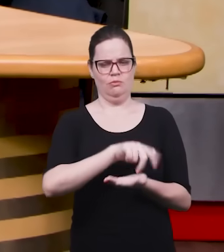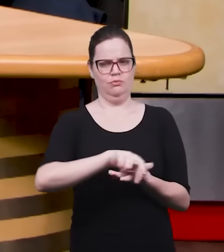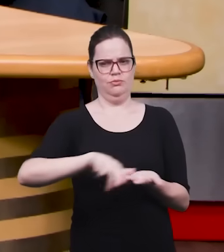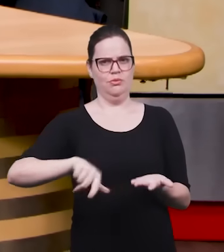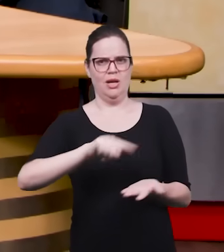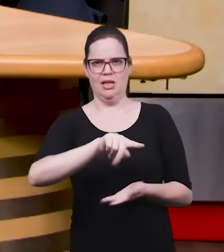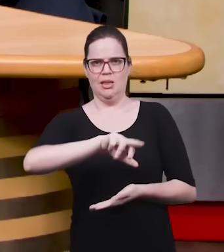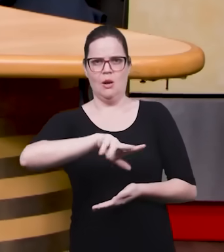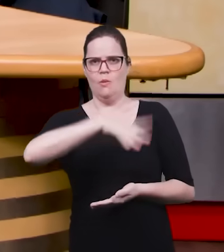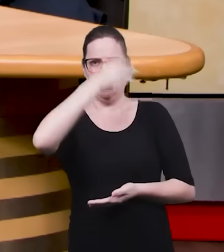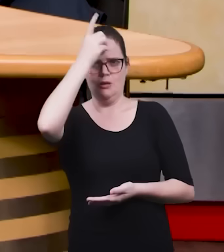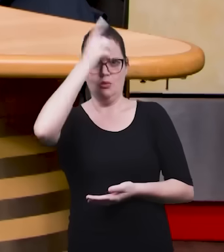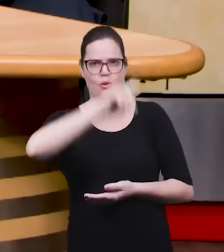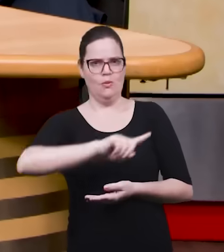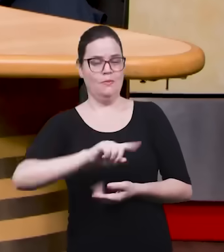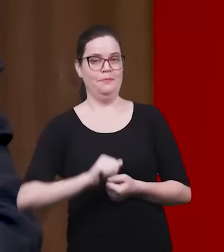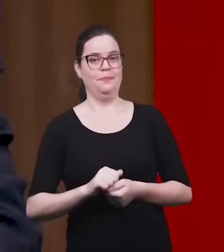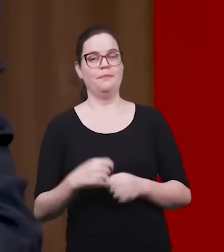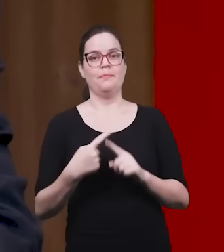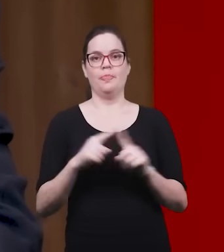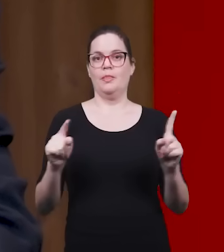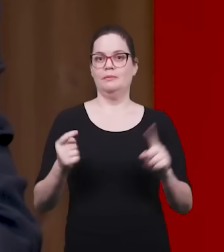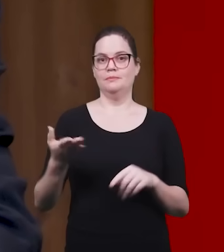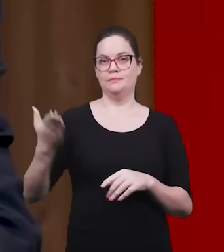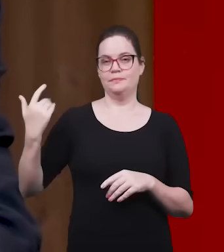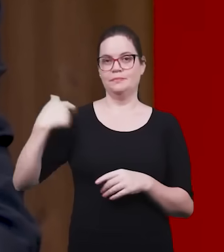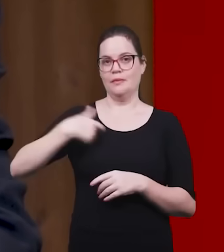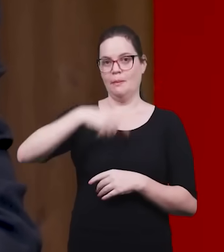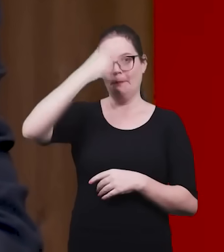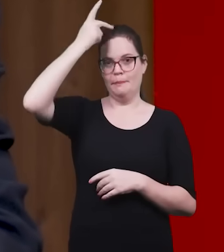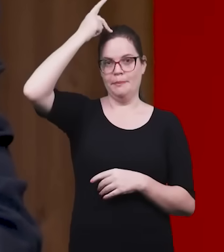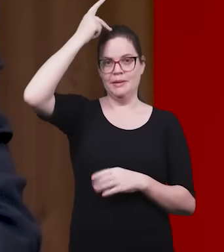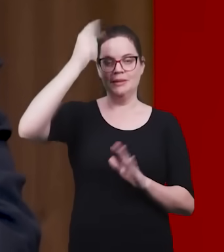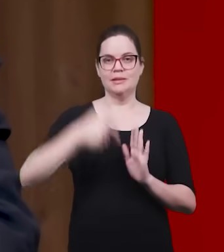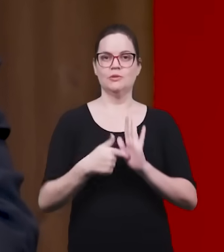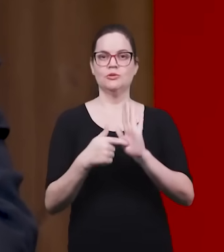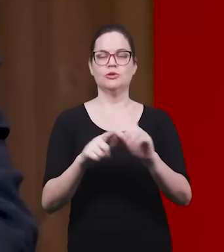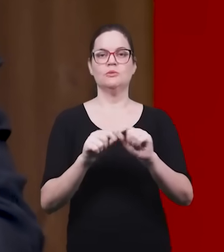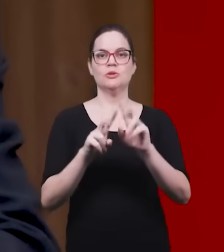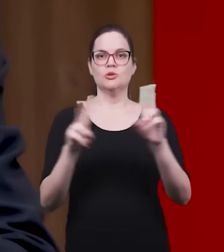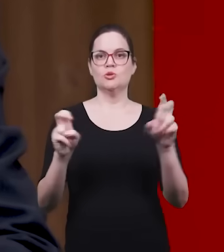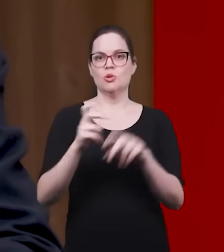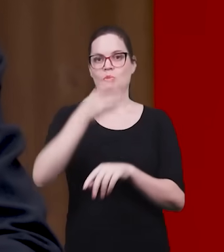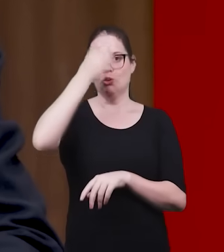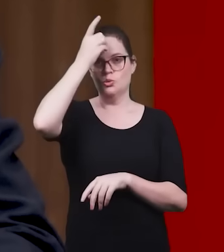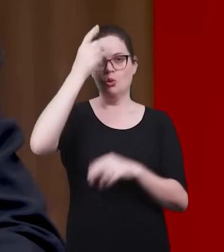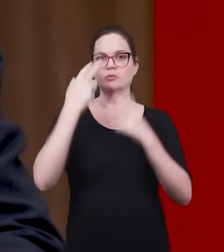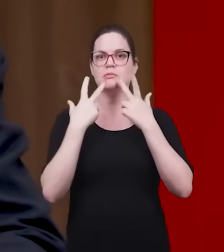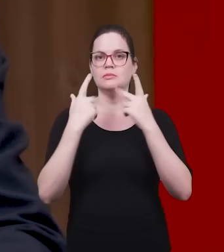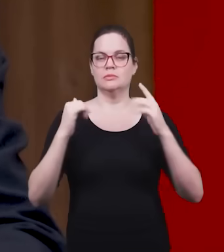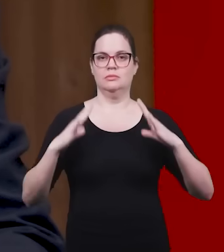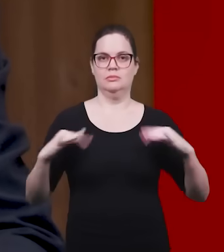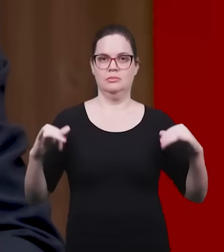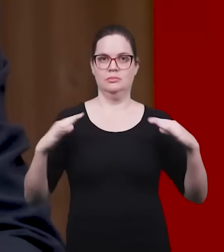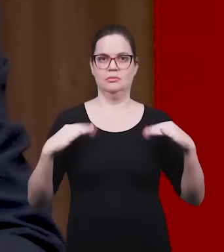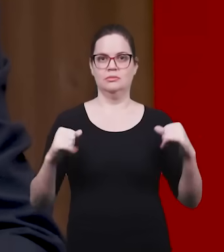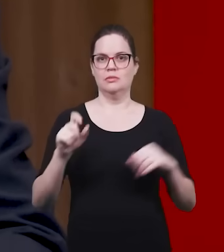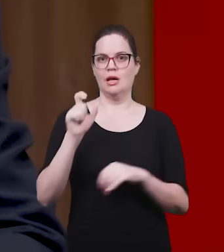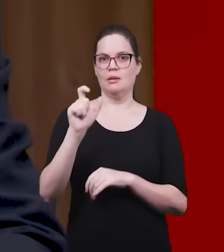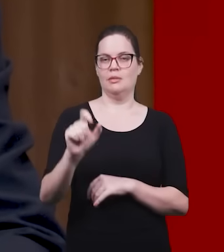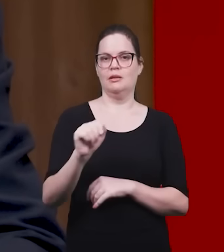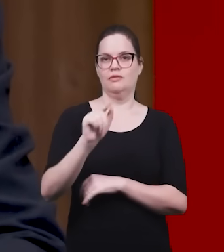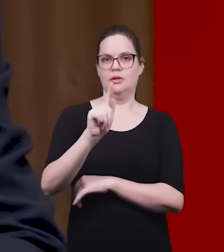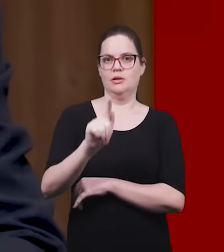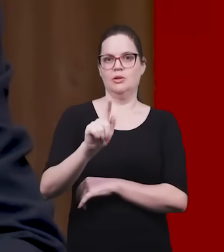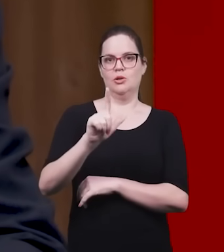Pentecostes, quando Paulo se refere a isso, quando a palavra se refere a esse dom de línguas, usa a